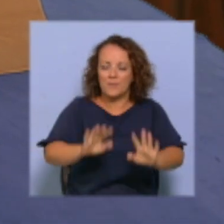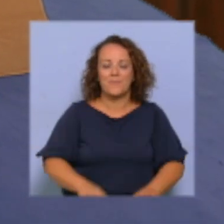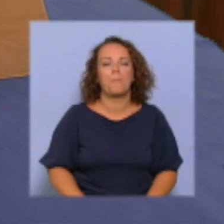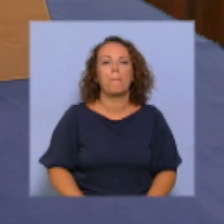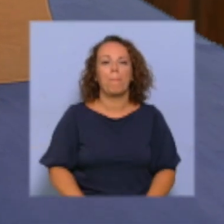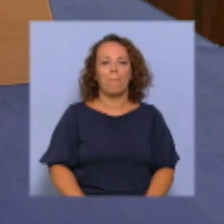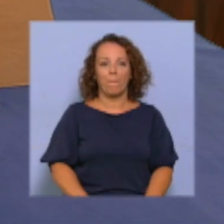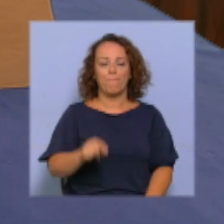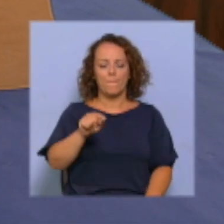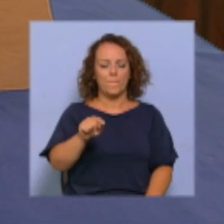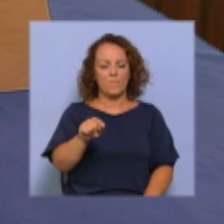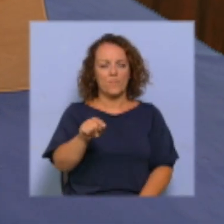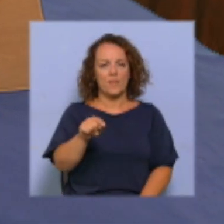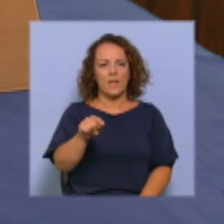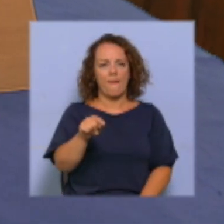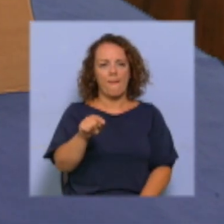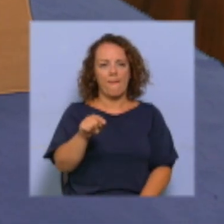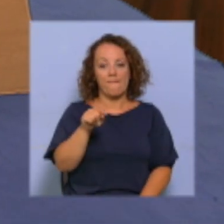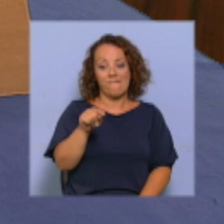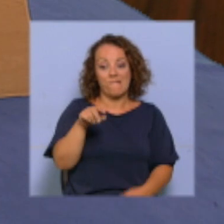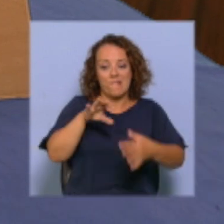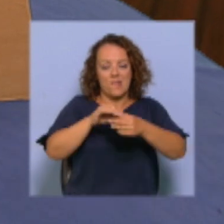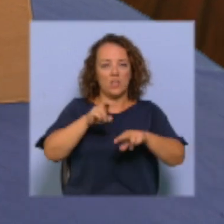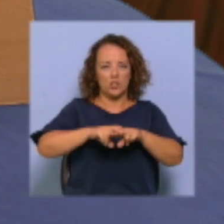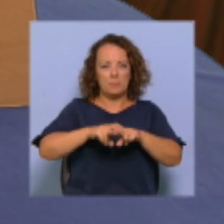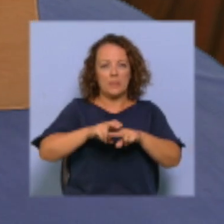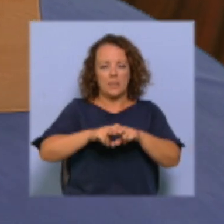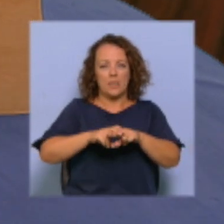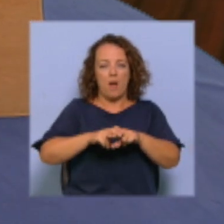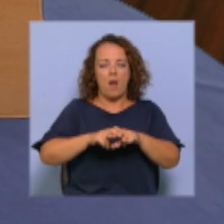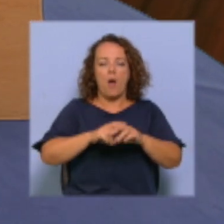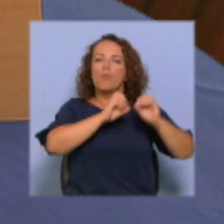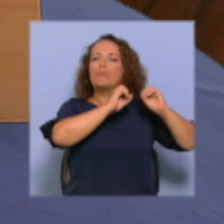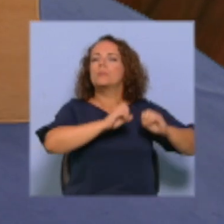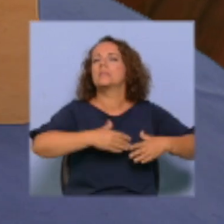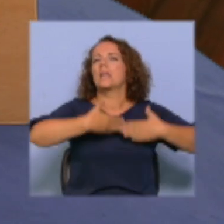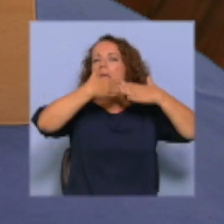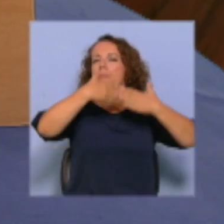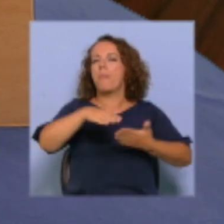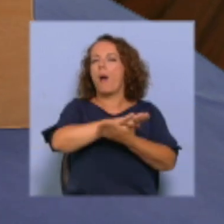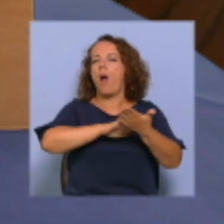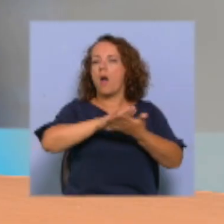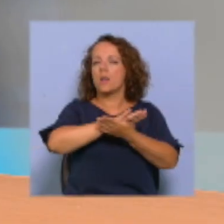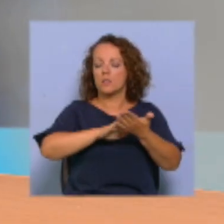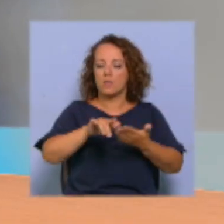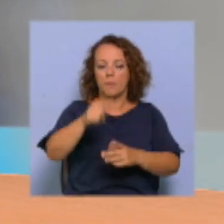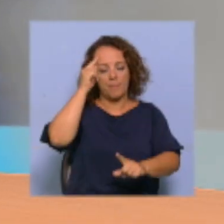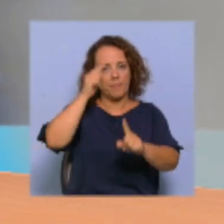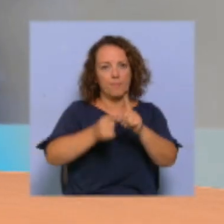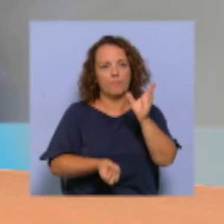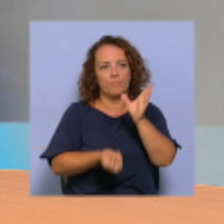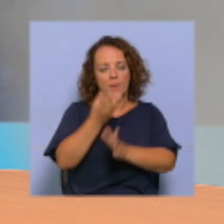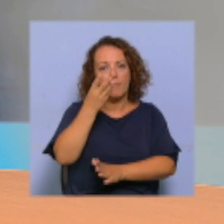gênese talvez desta disciplina, lá muito para trás, pensou criar-se uma área de formação